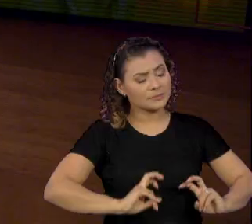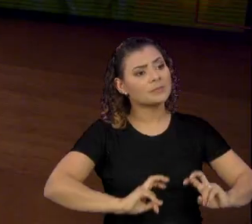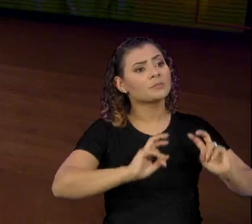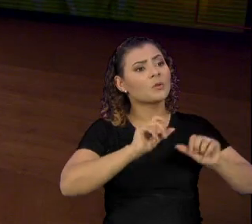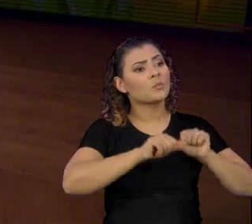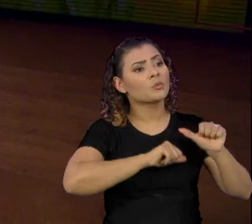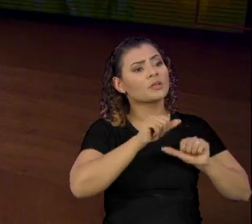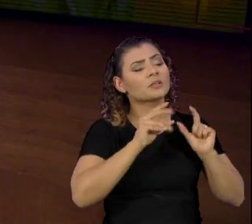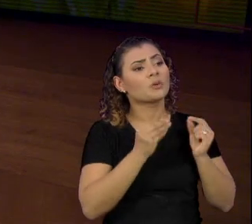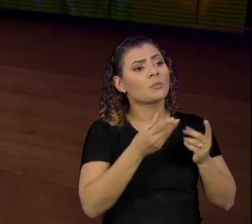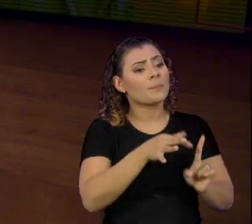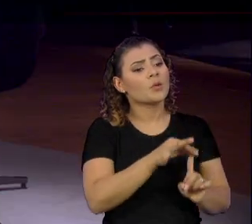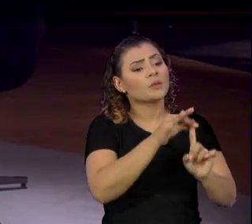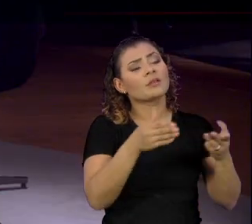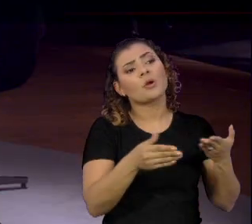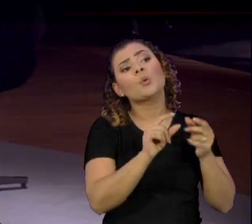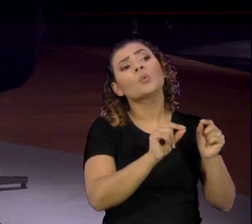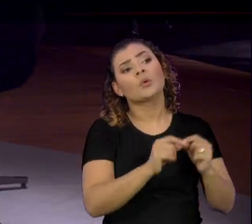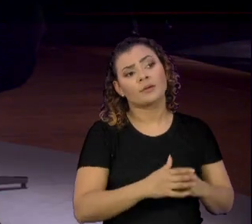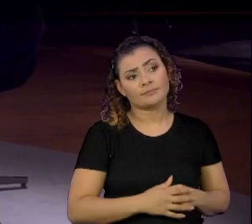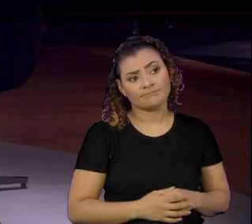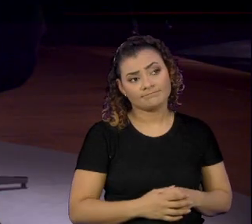você prioriza hoje?